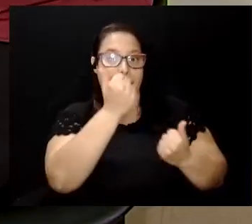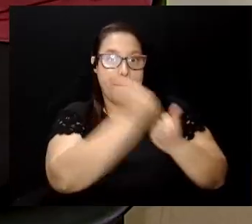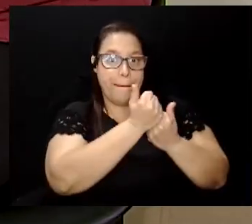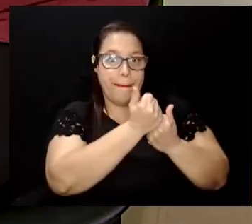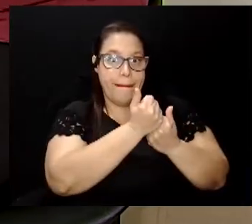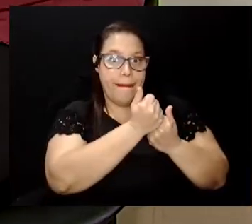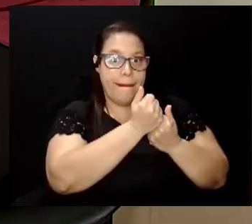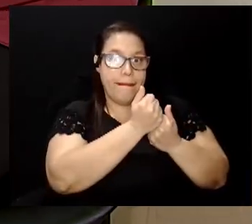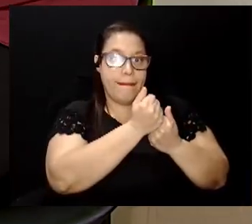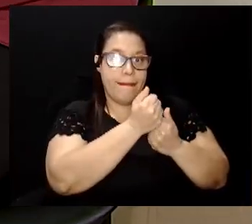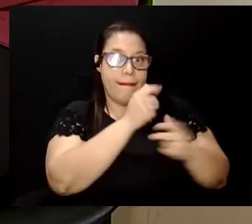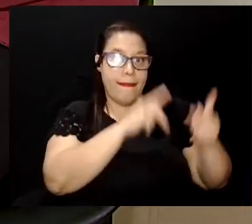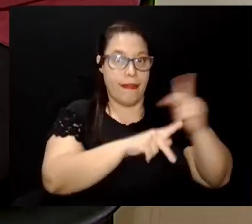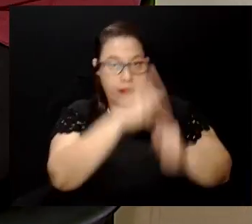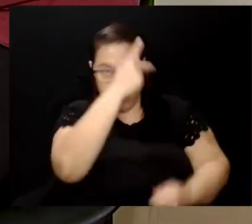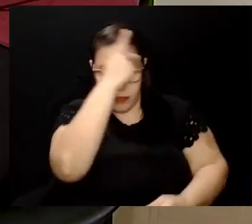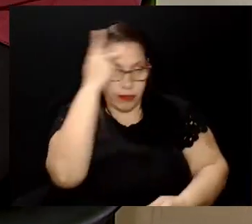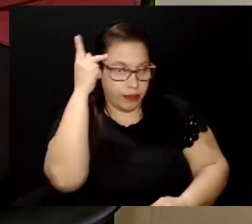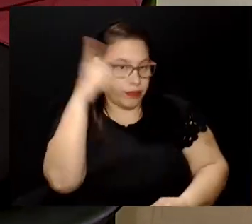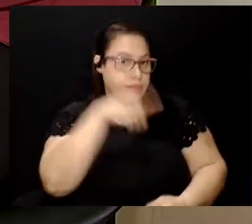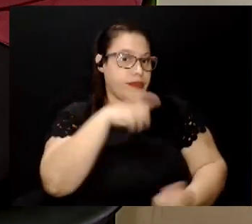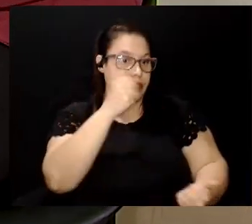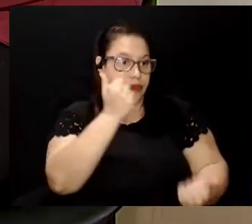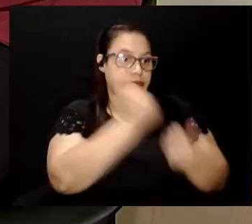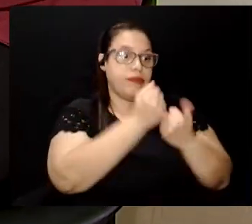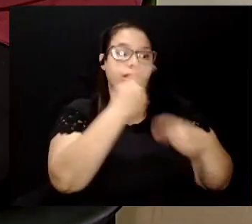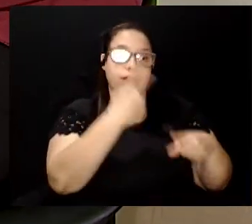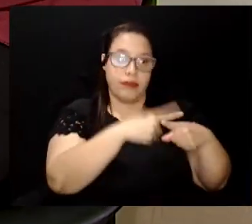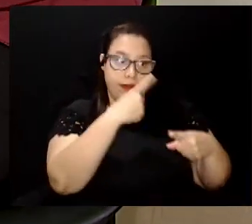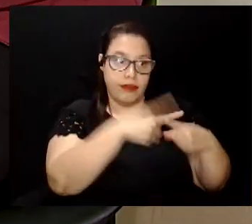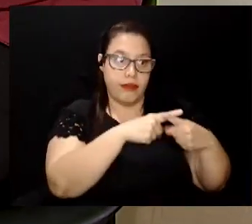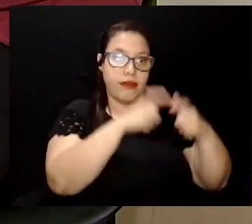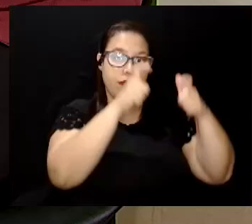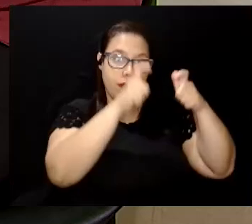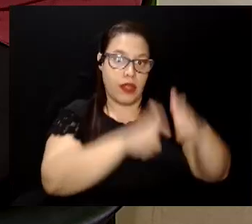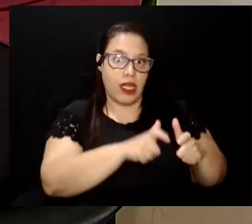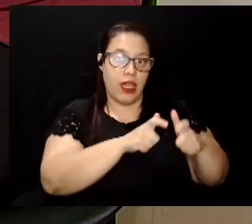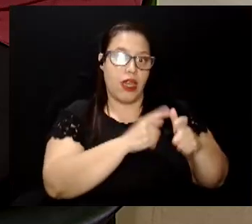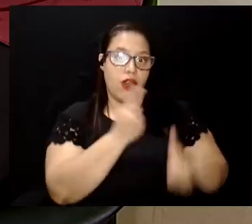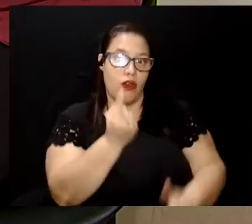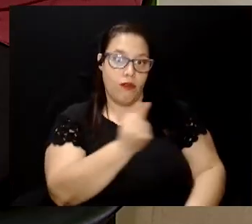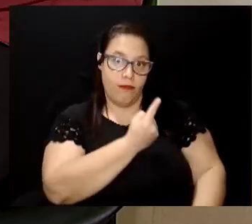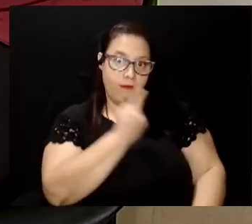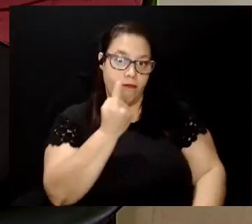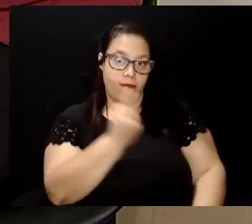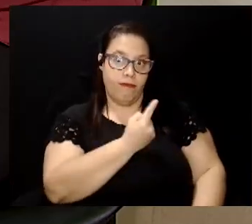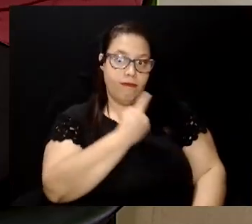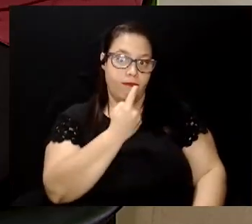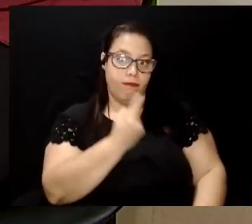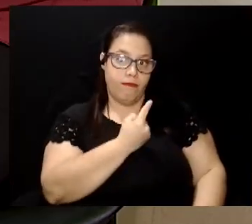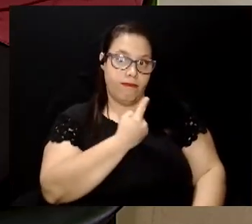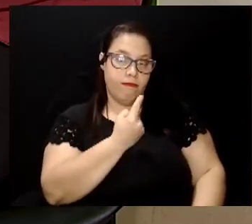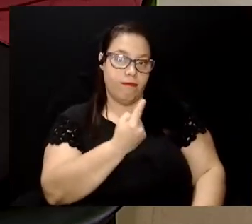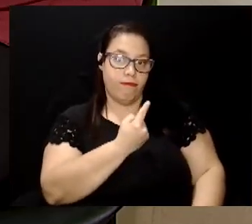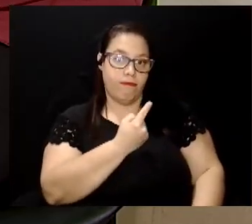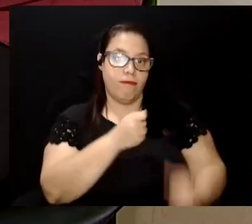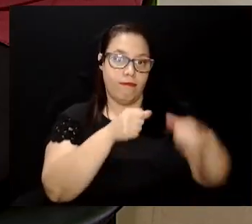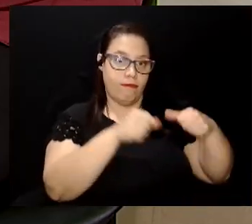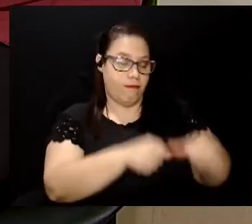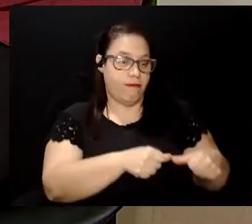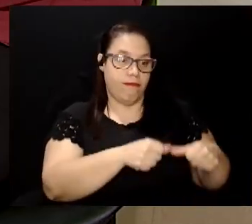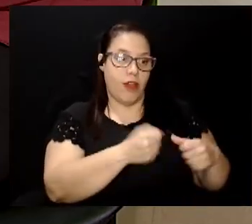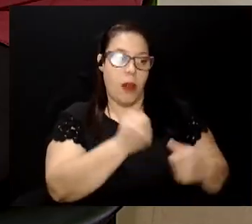população, porque é um território isolado. Sim. Então, por ser esse território isolado, então são pouquíssimos recursos, é